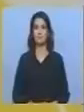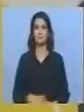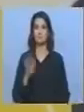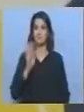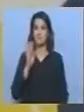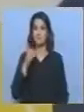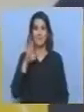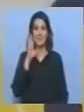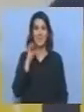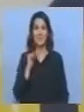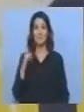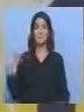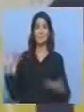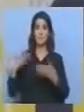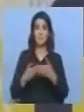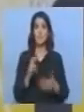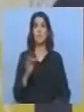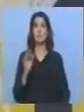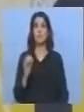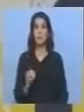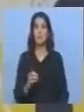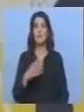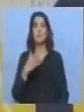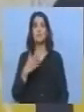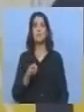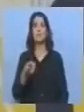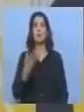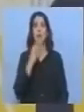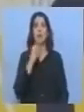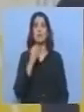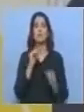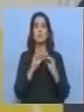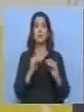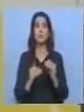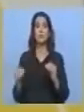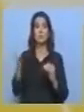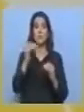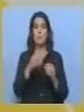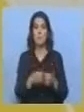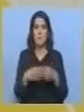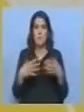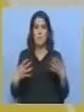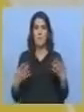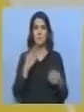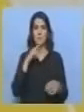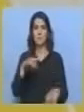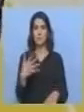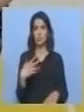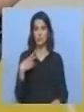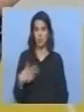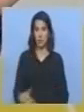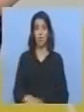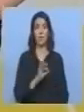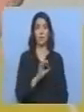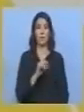Olá, boa tarde. Nos últimos 40 anos, o número de alunos no ensino superior aumentou 5 vezes em Portugal. Dos 80